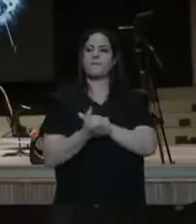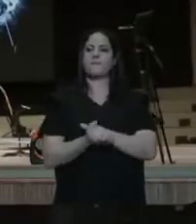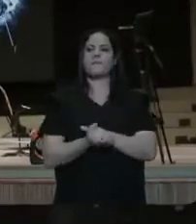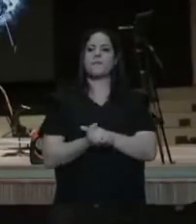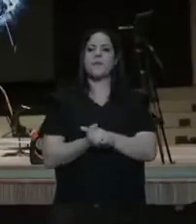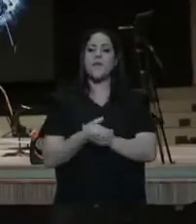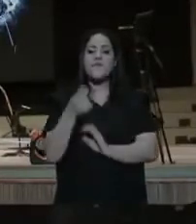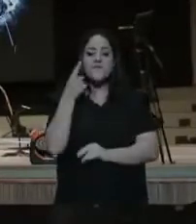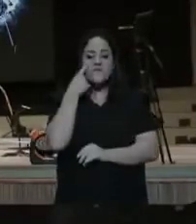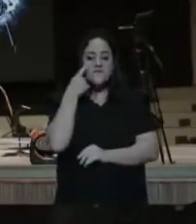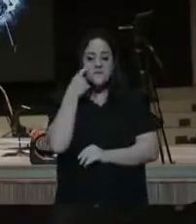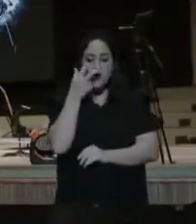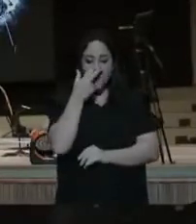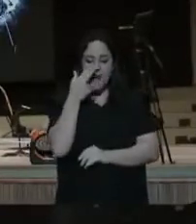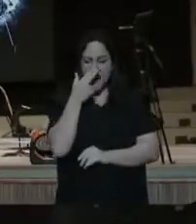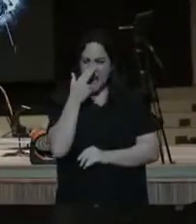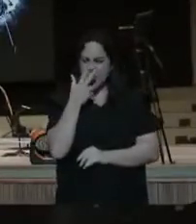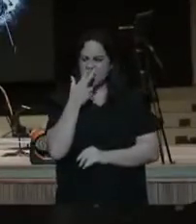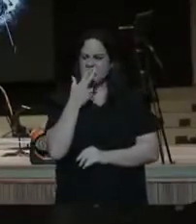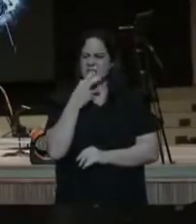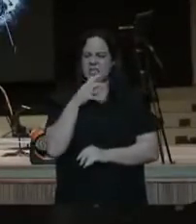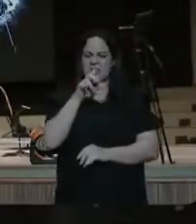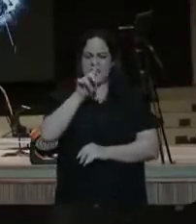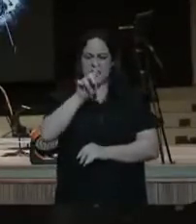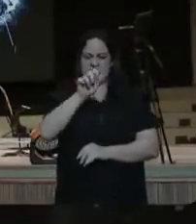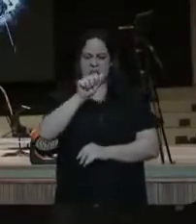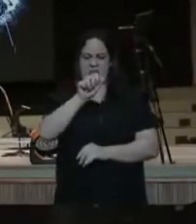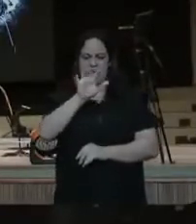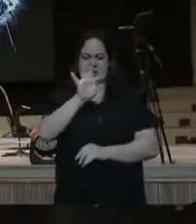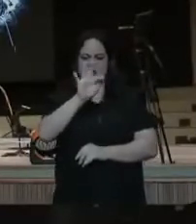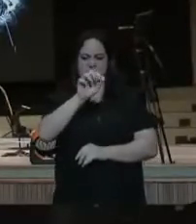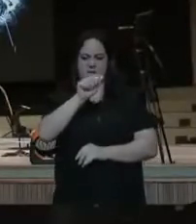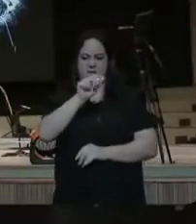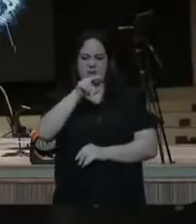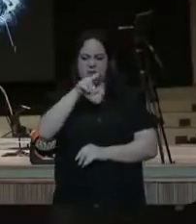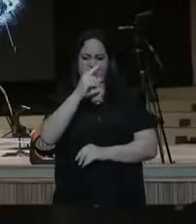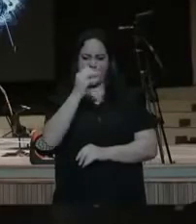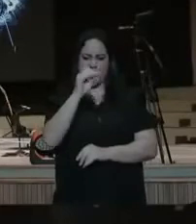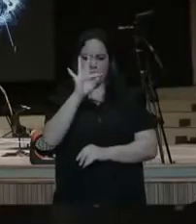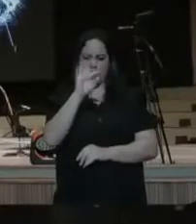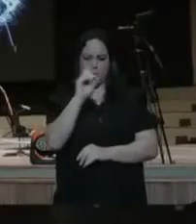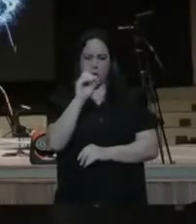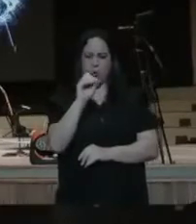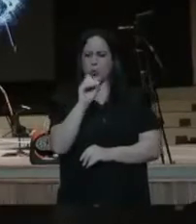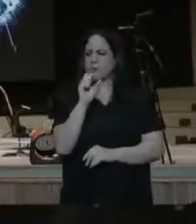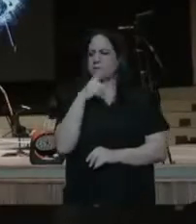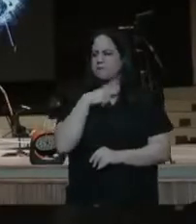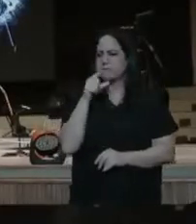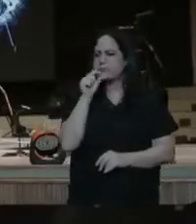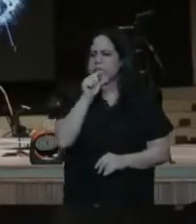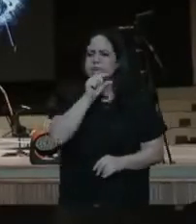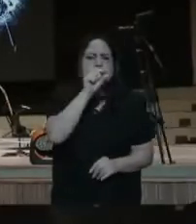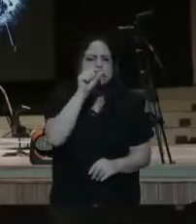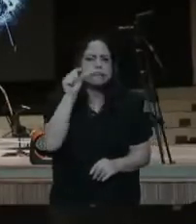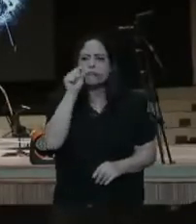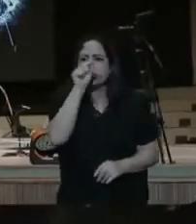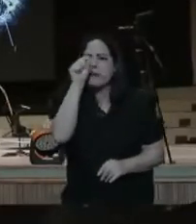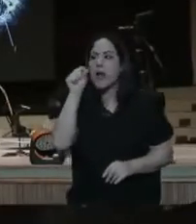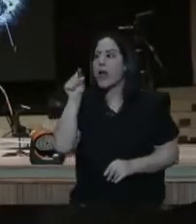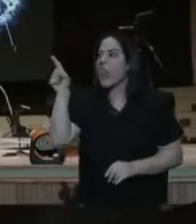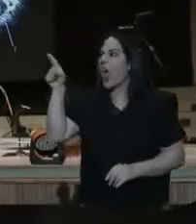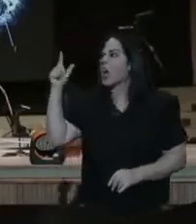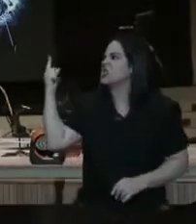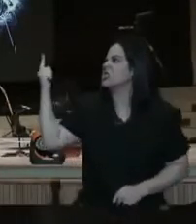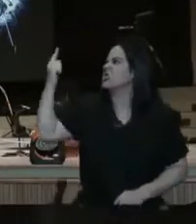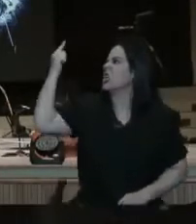gafanhotos diante daquele gigantes nós éramos como gafanhotos ou